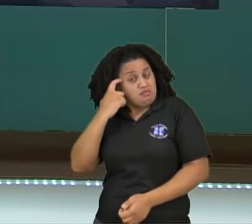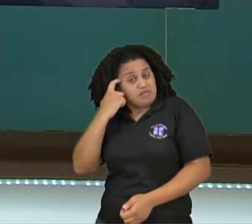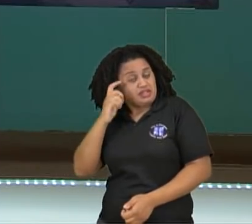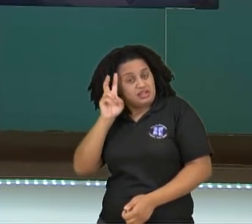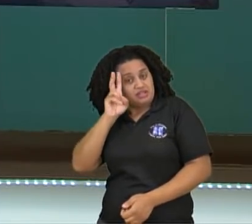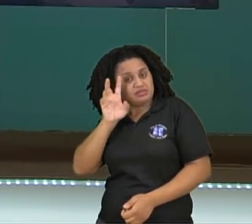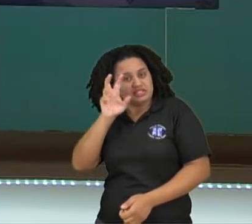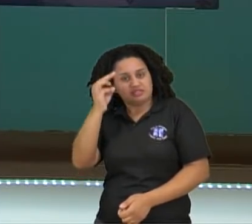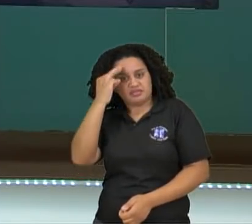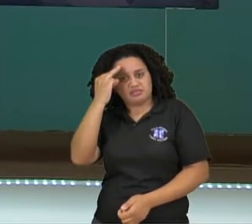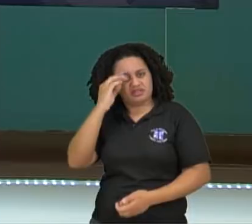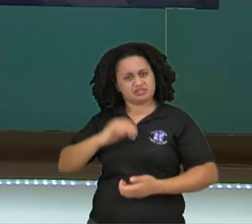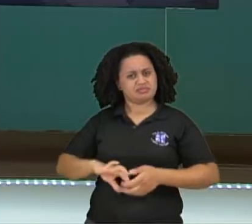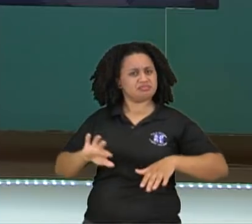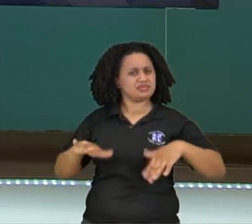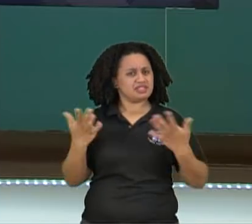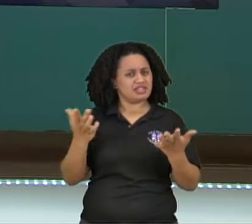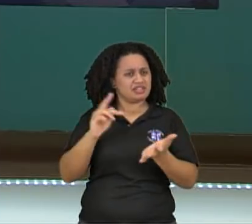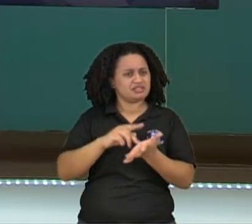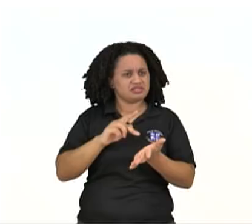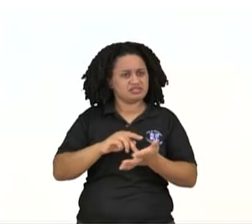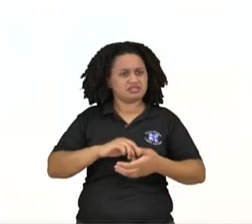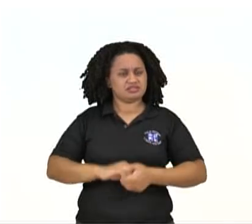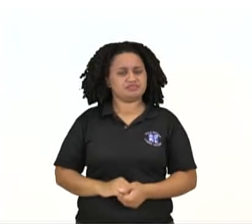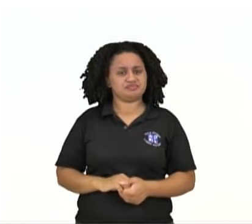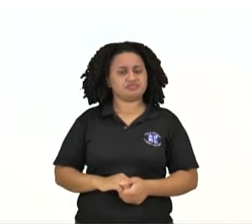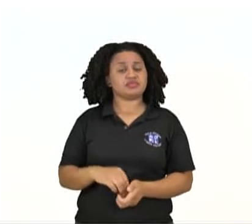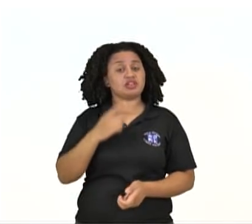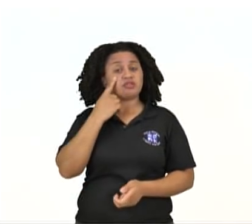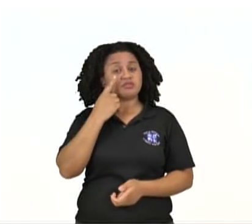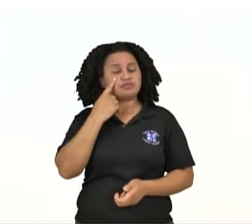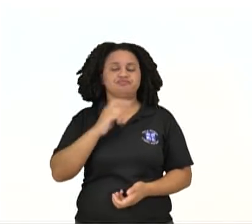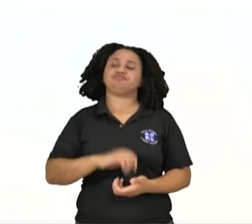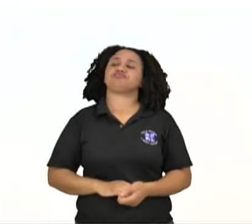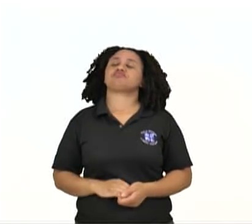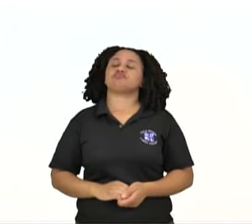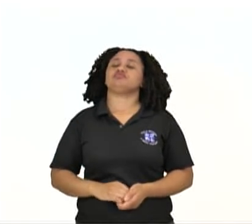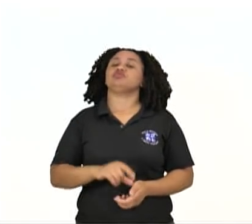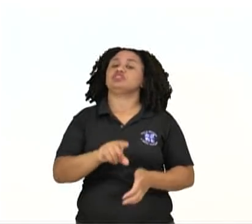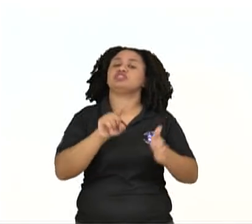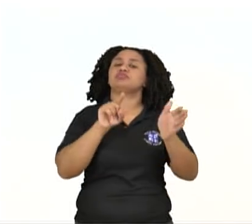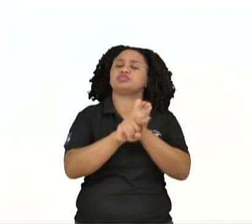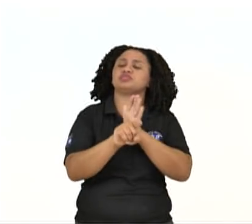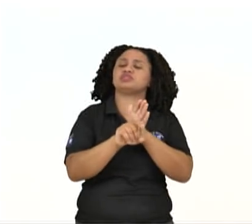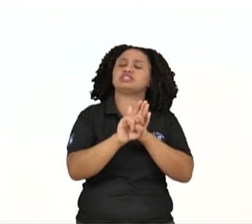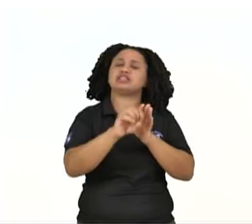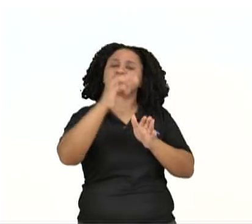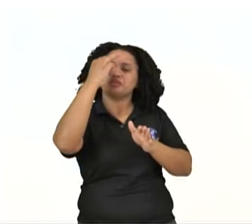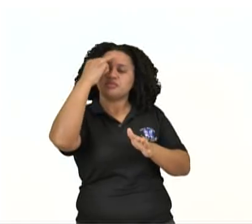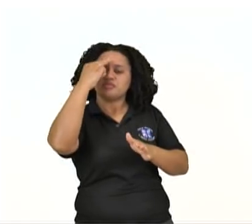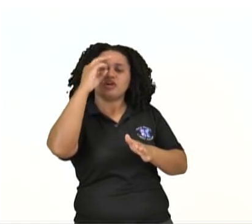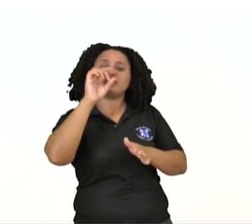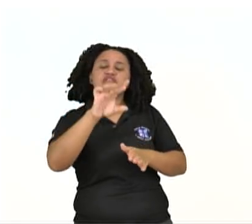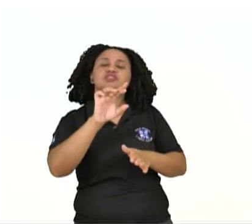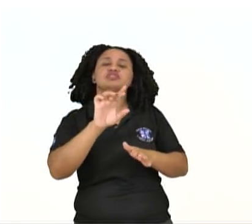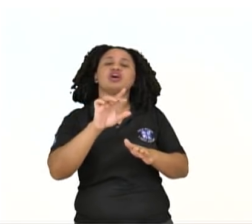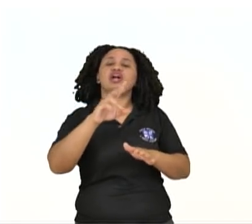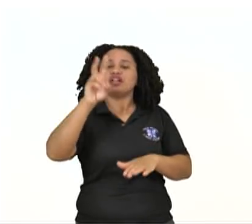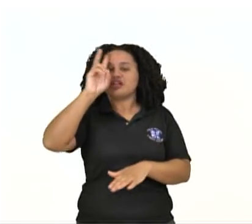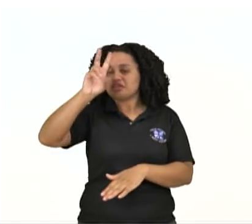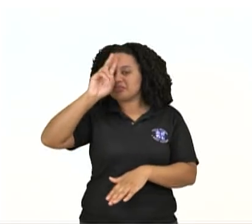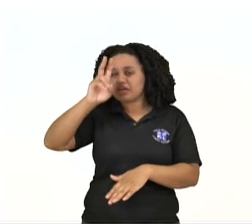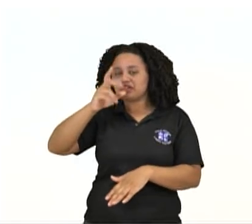que ela é verdade? Vamos ver? Já se perguntou se o termo memória se refere apenas à representação das